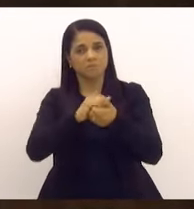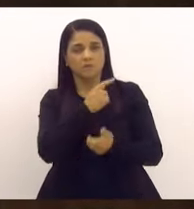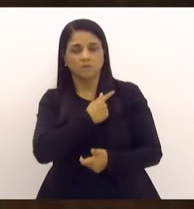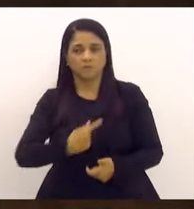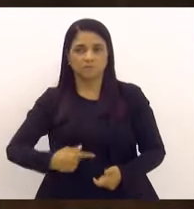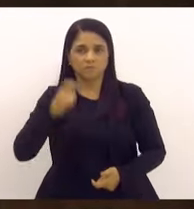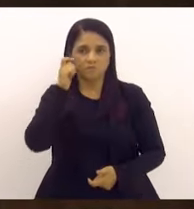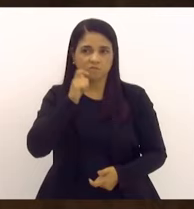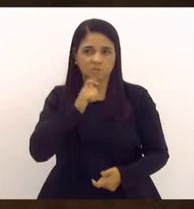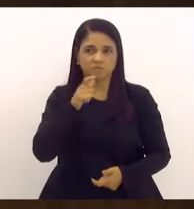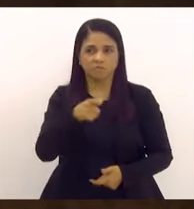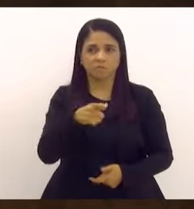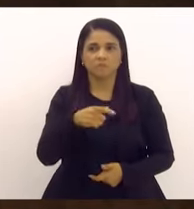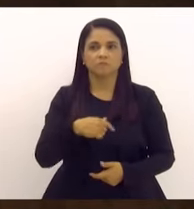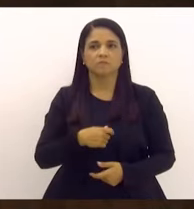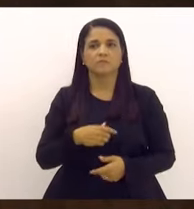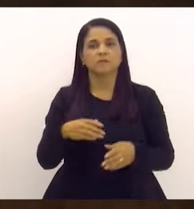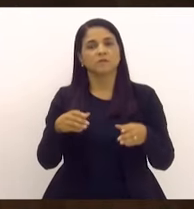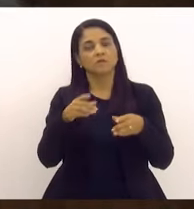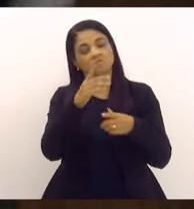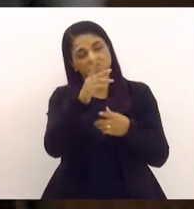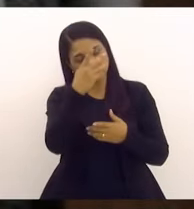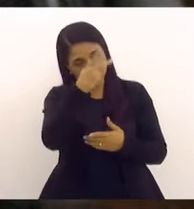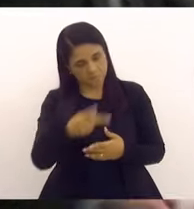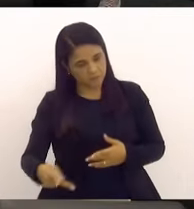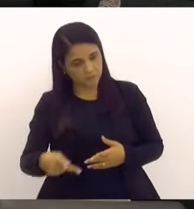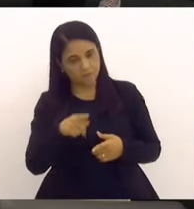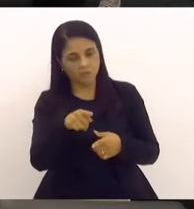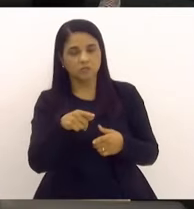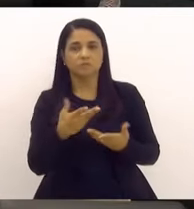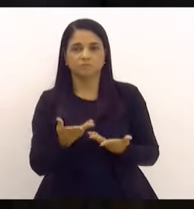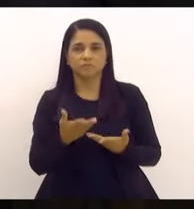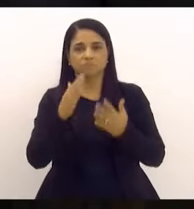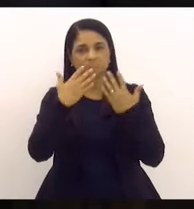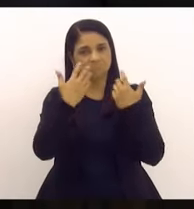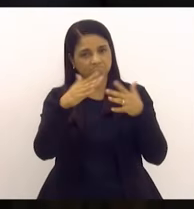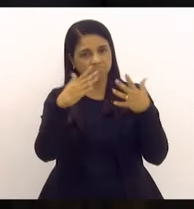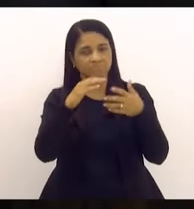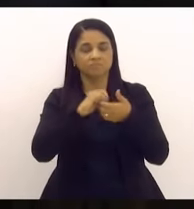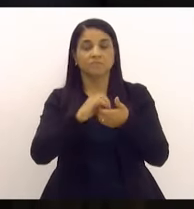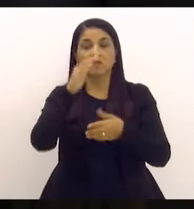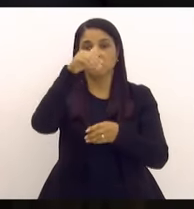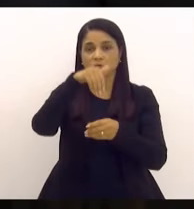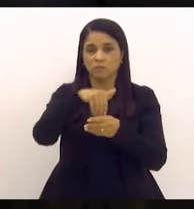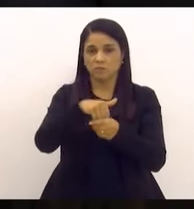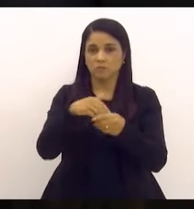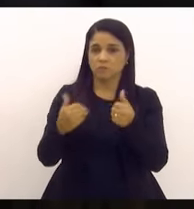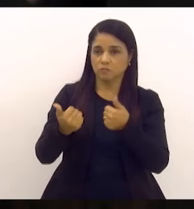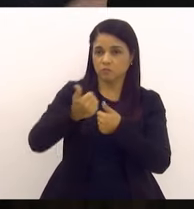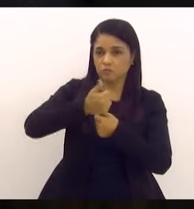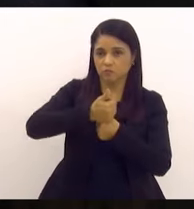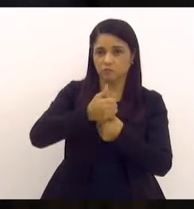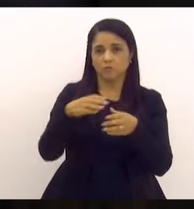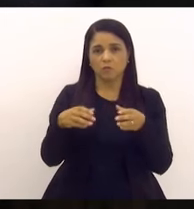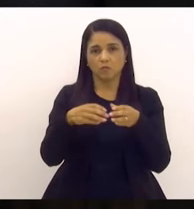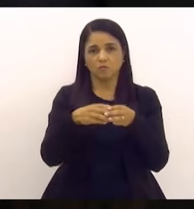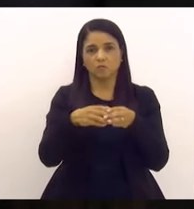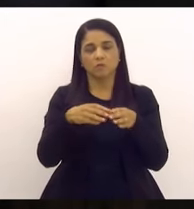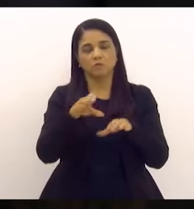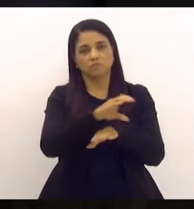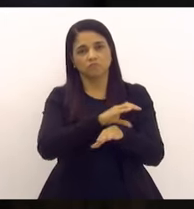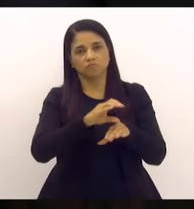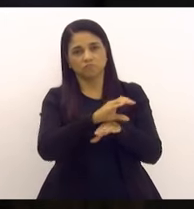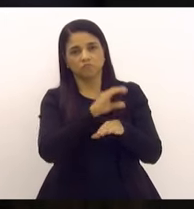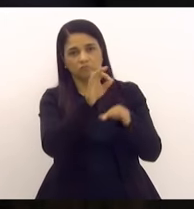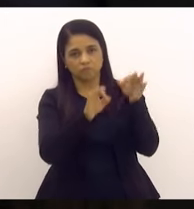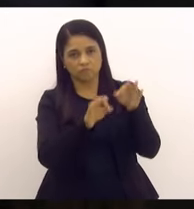Castro e Vossa Excelência pela condução de trabalho. Muito obrigado, deputado Vinícius Cozzolino. Em votação, substitutivo da Comissão de Constituição e